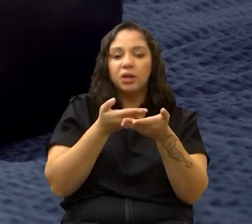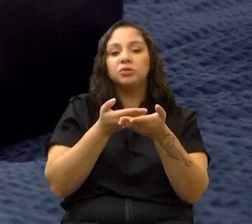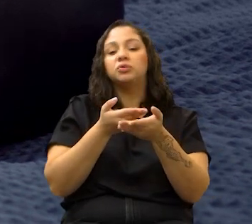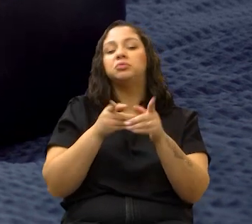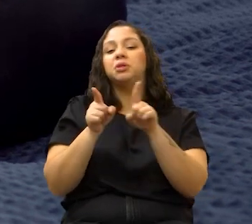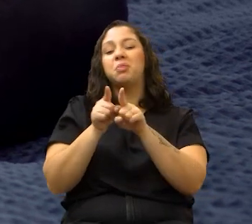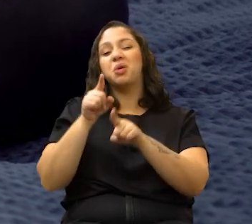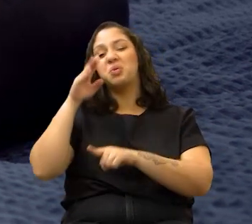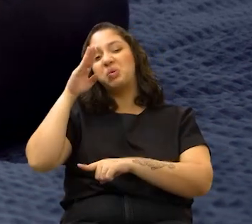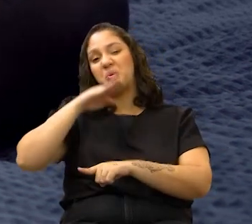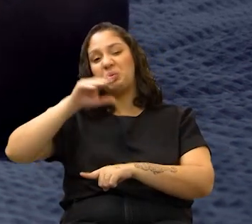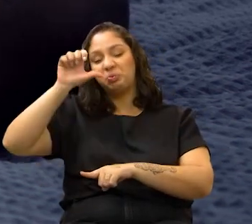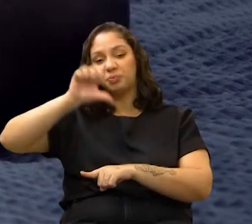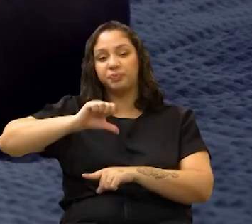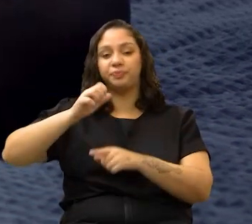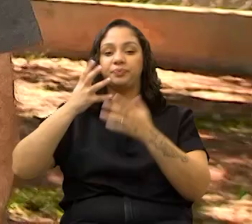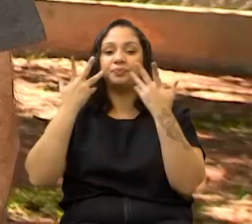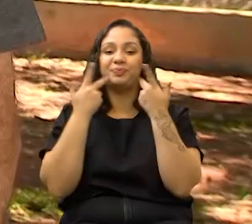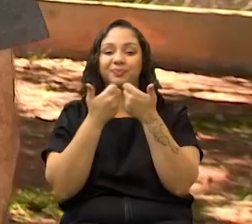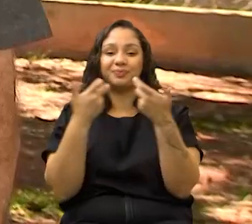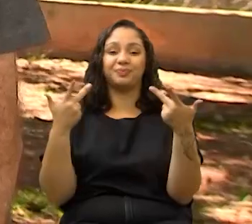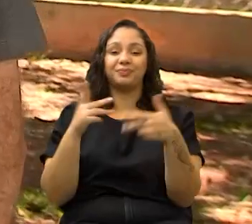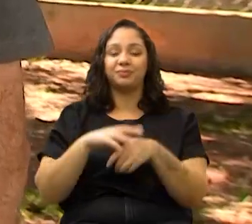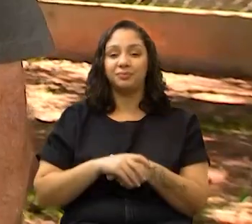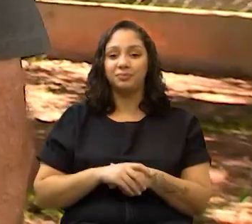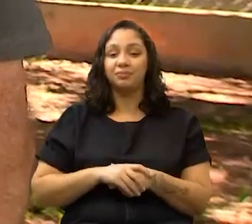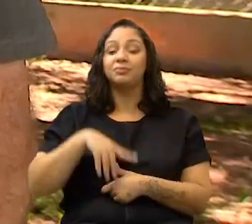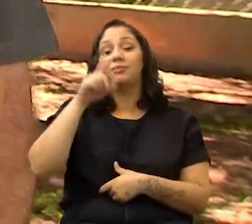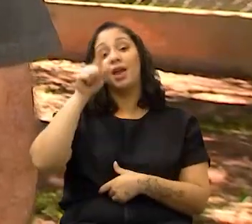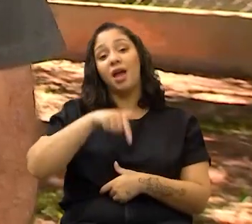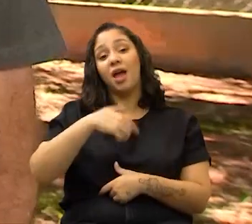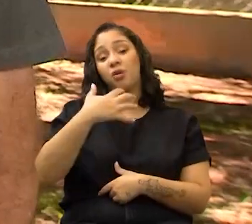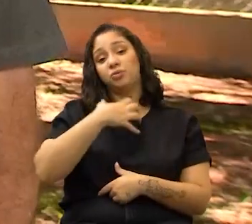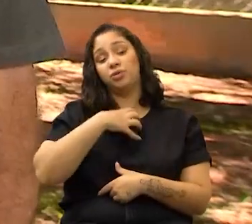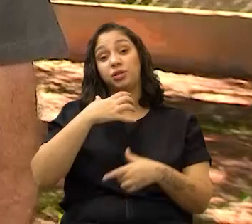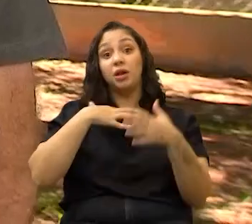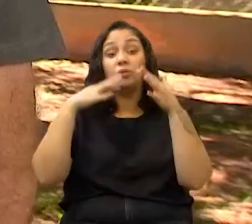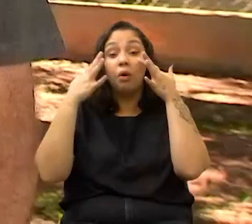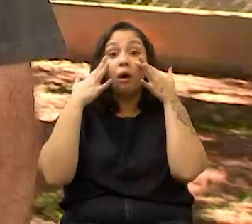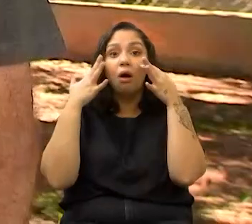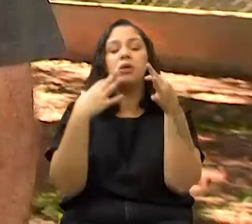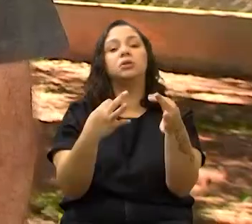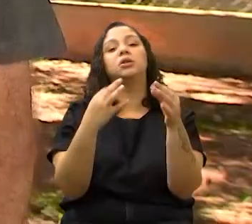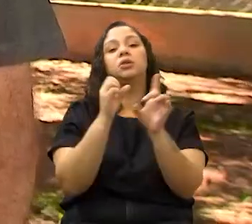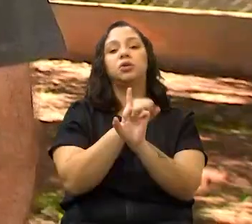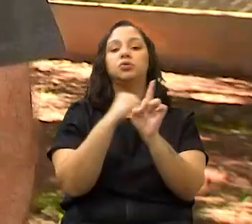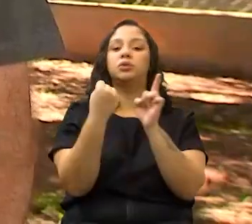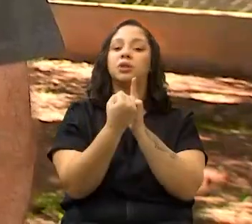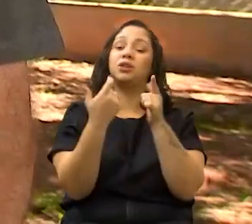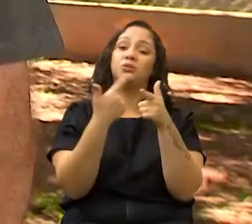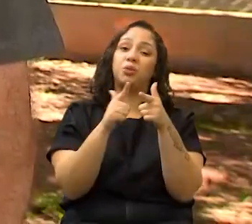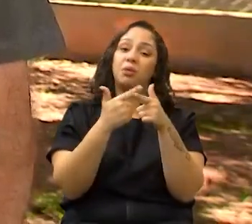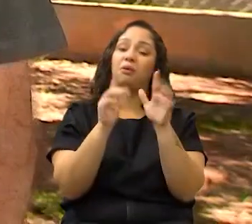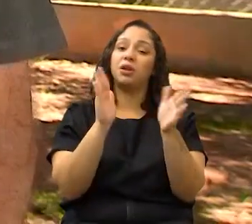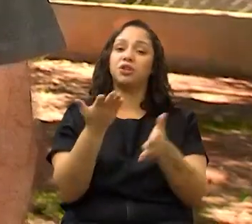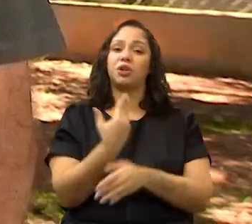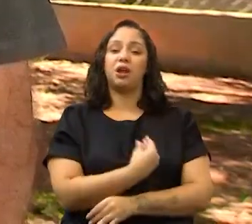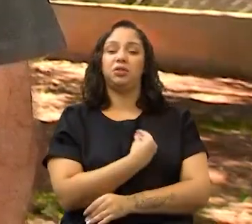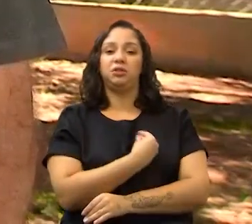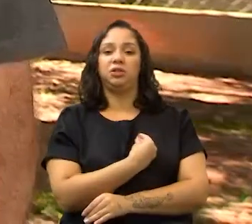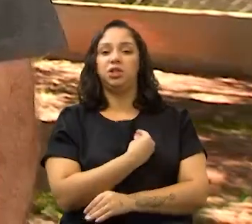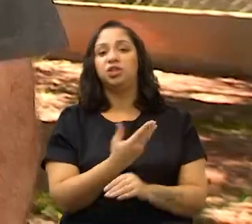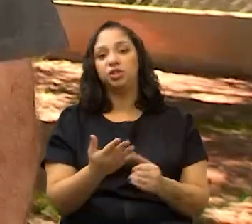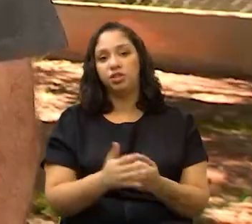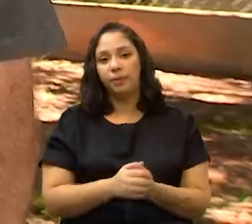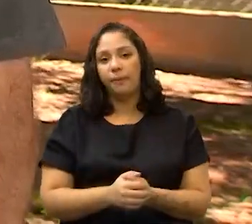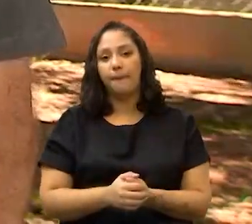e crueldade contra os animais. É uma forma de você chamar a atenção da sociedade para aquele problema que existe,